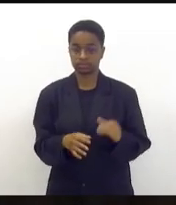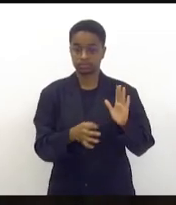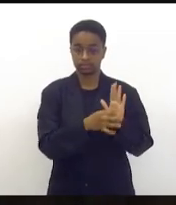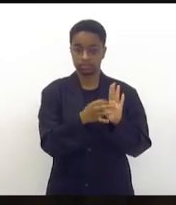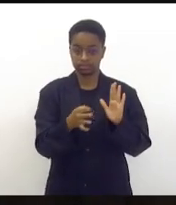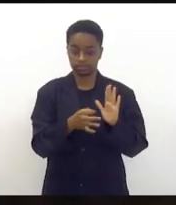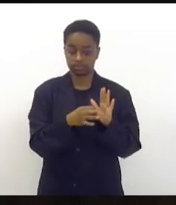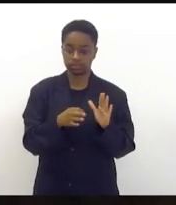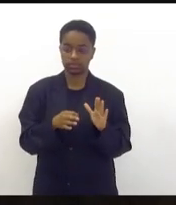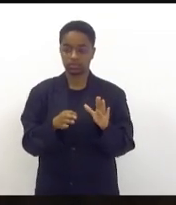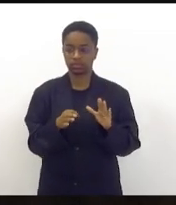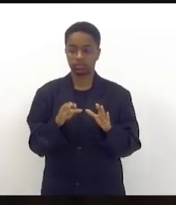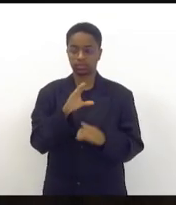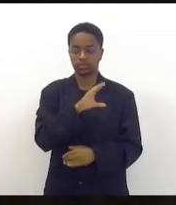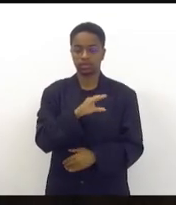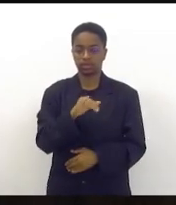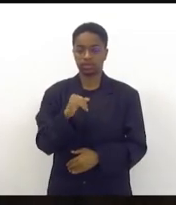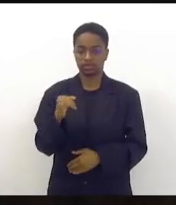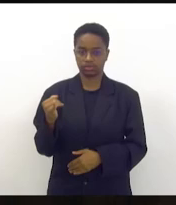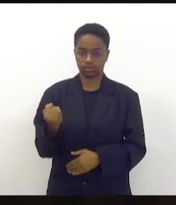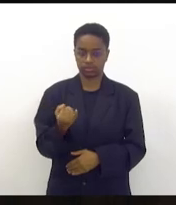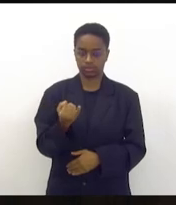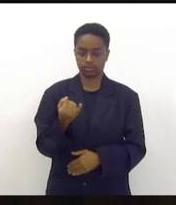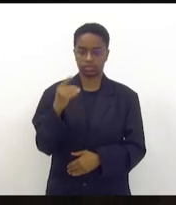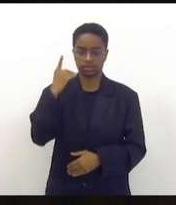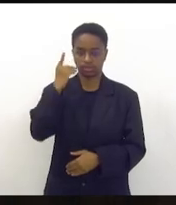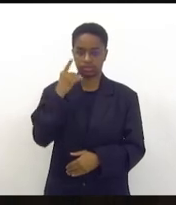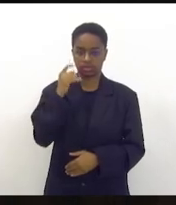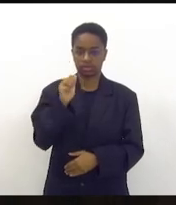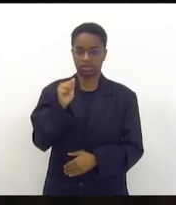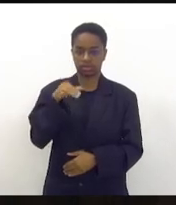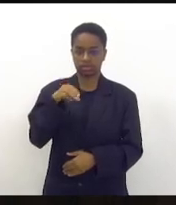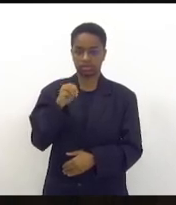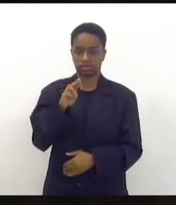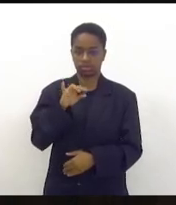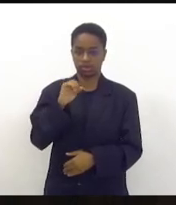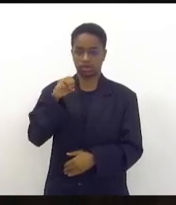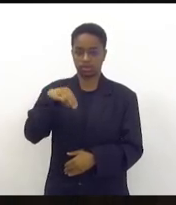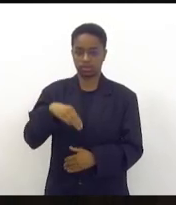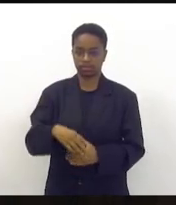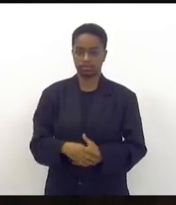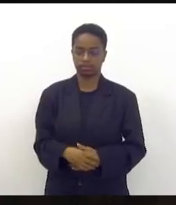parecer pela Comissão de Constituição e Justiça, deputado Rodrigo Amorim.